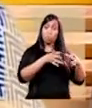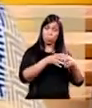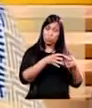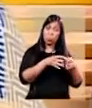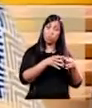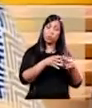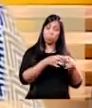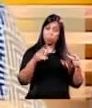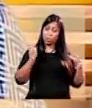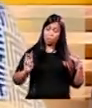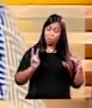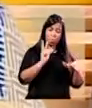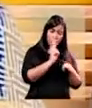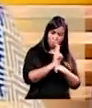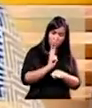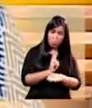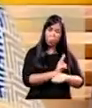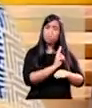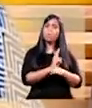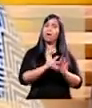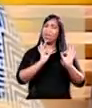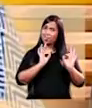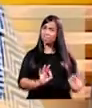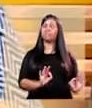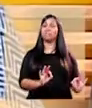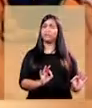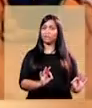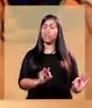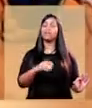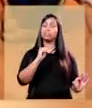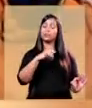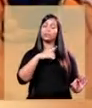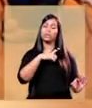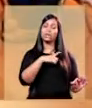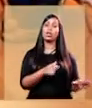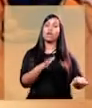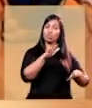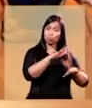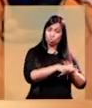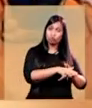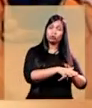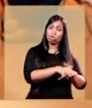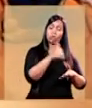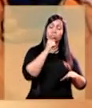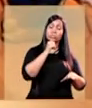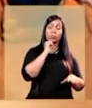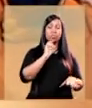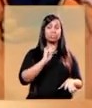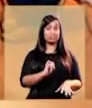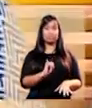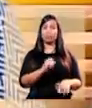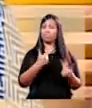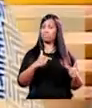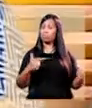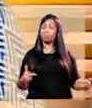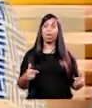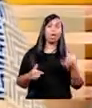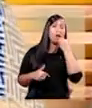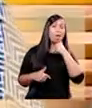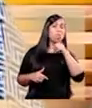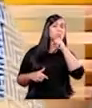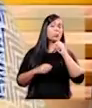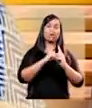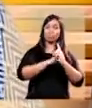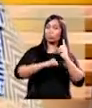técnica acompanha a efetividade da inclusão dessa mãe. E se porventura não estiver, olha, mãe